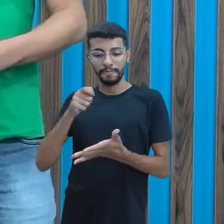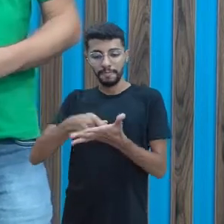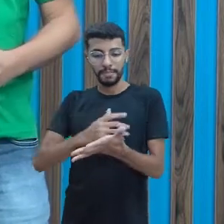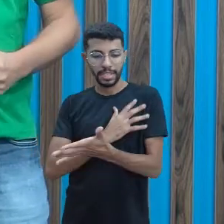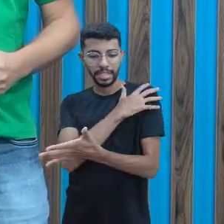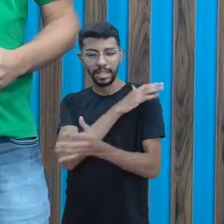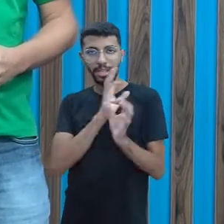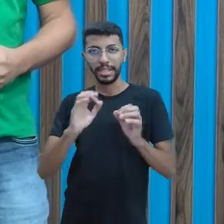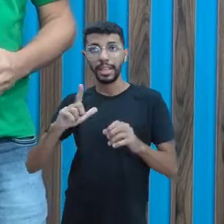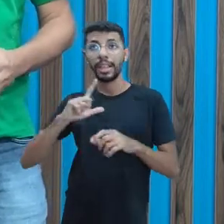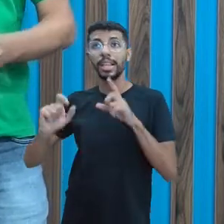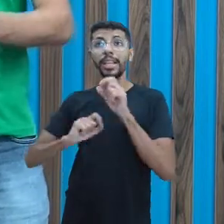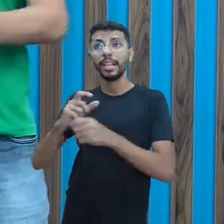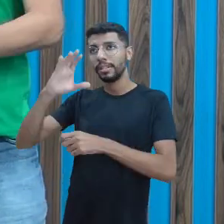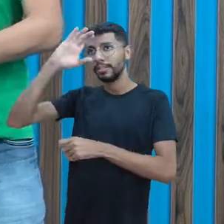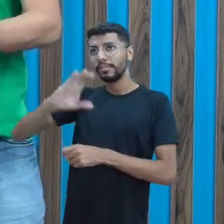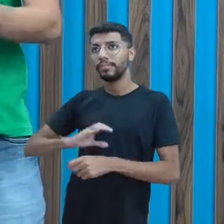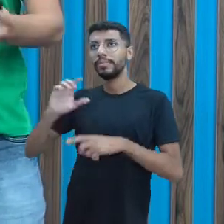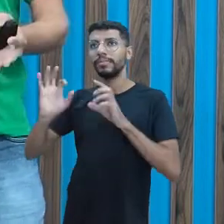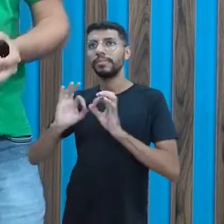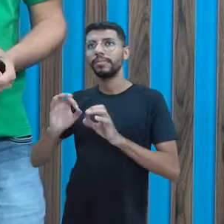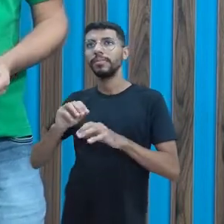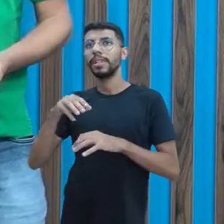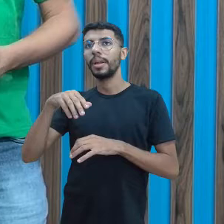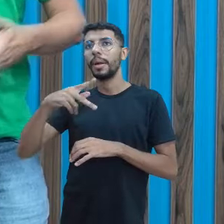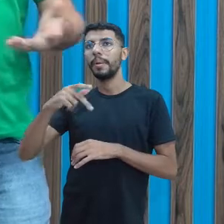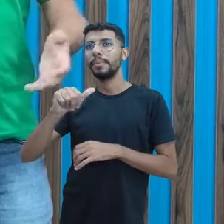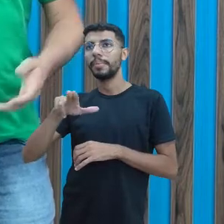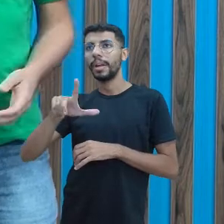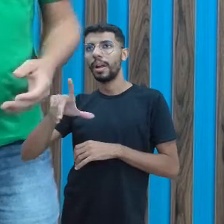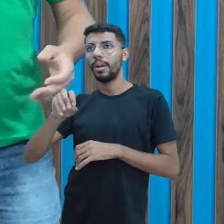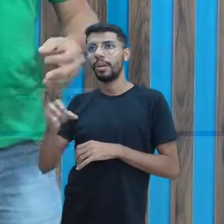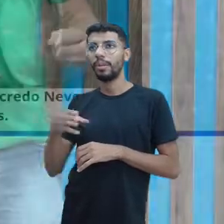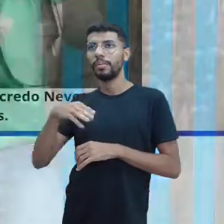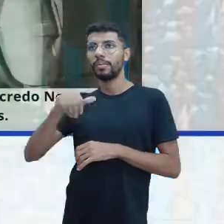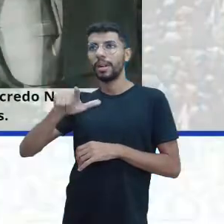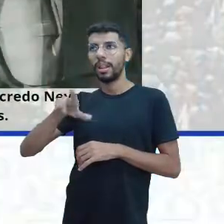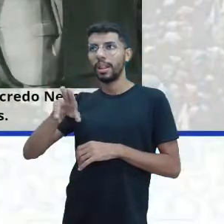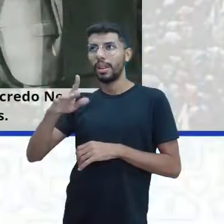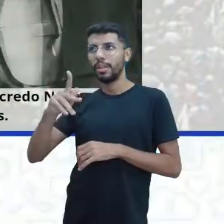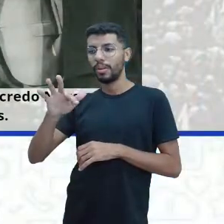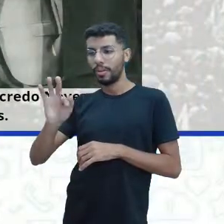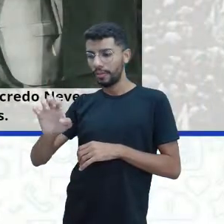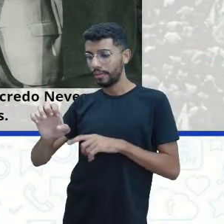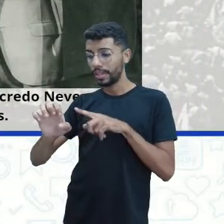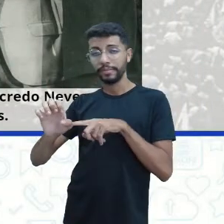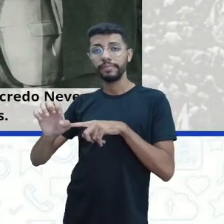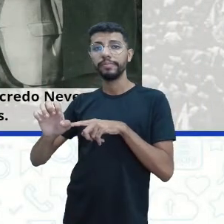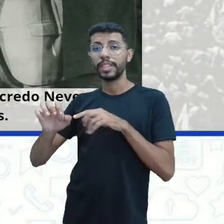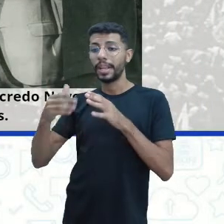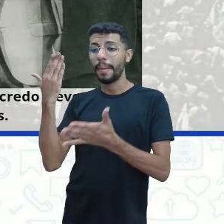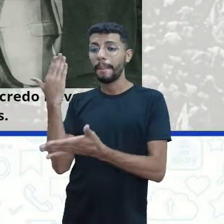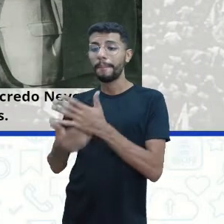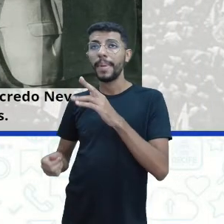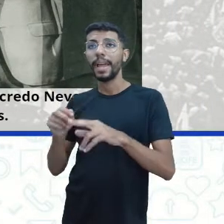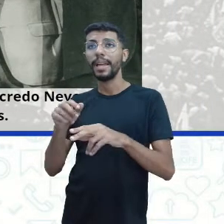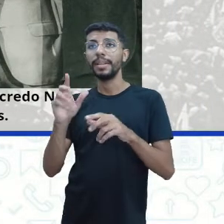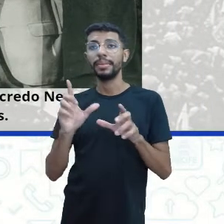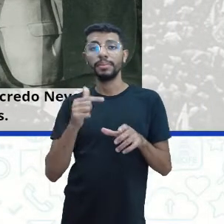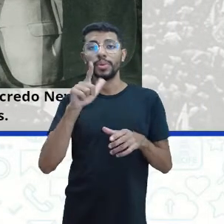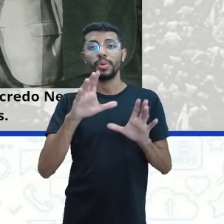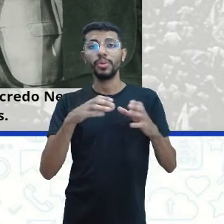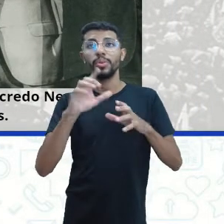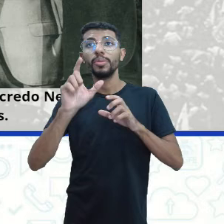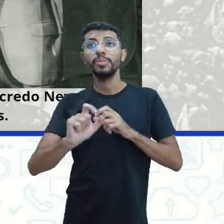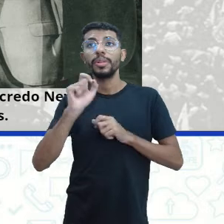setores mais conservadores, o Paulo Maluf, que acaba sendo derrotado pela outra chapa, que era composta pelo Tancredo Neves e pelo José Sarney. Então,